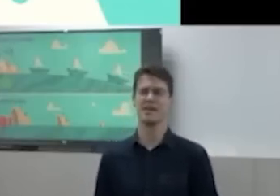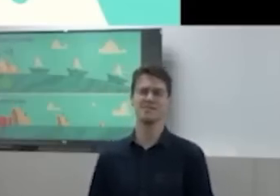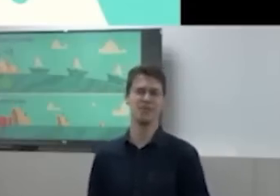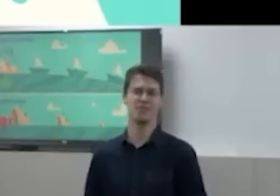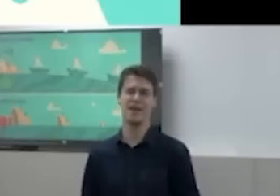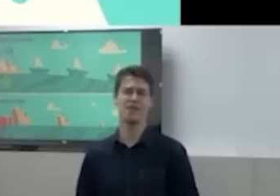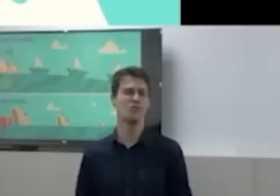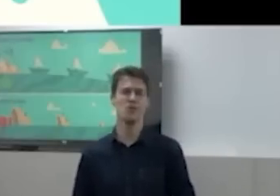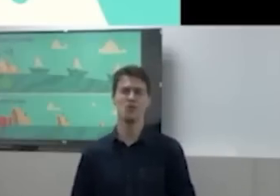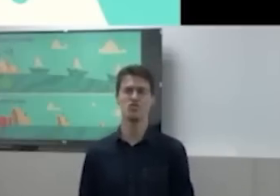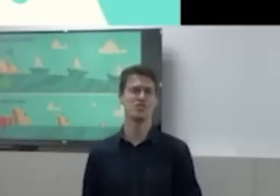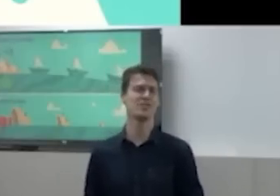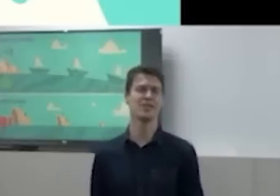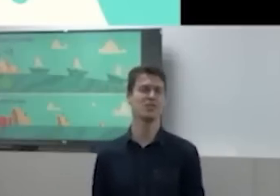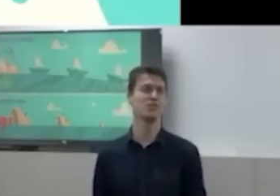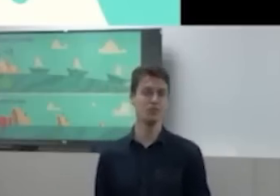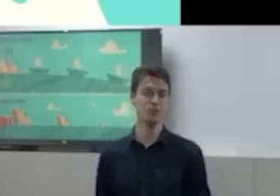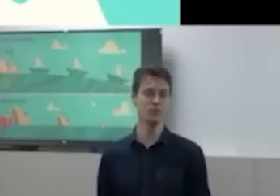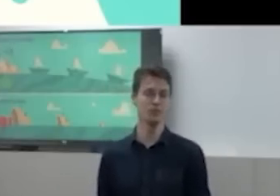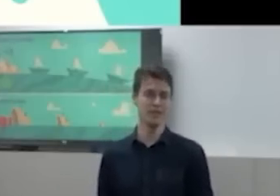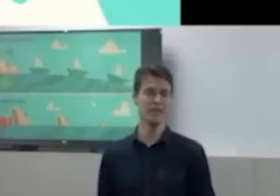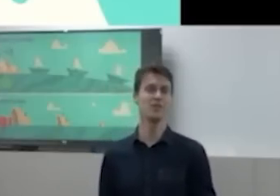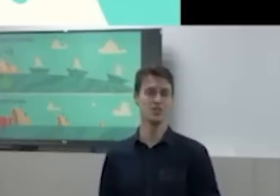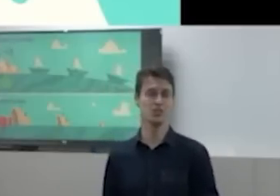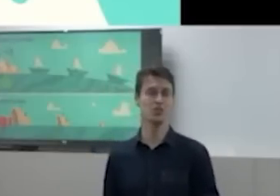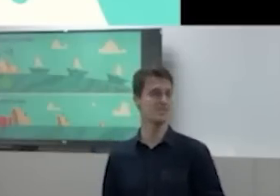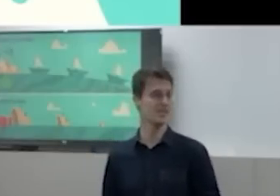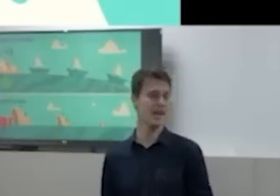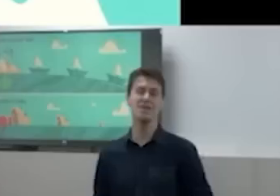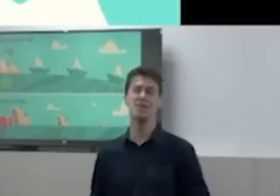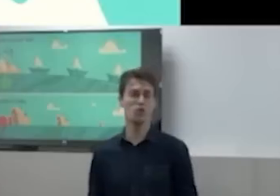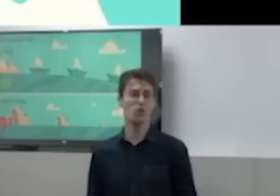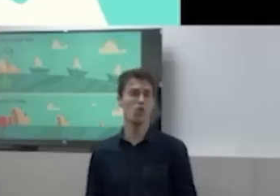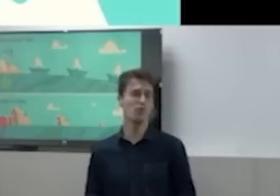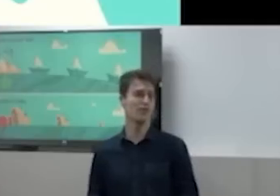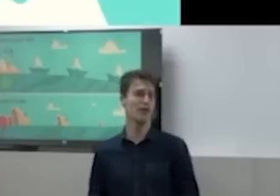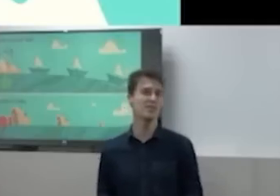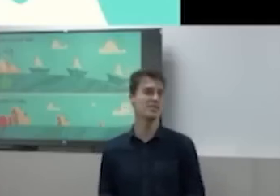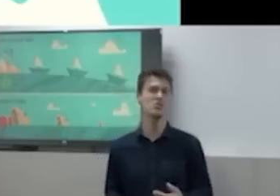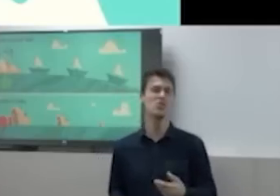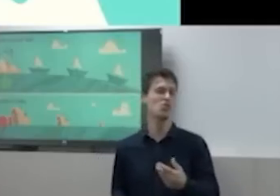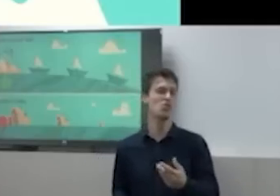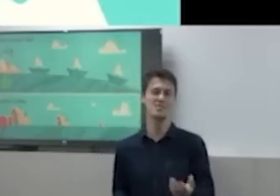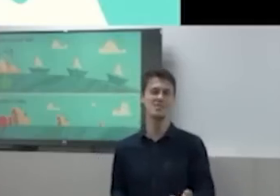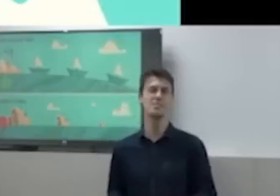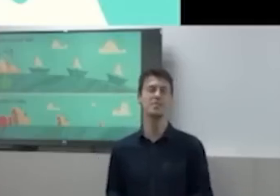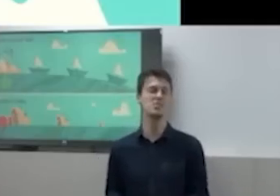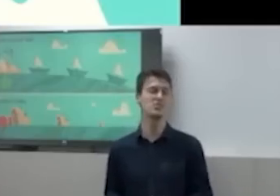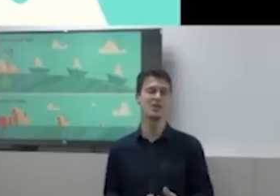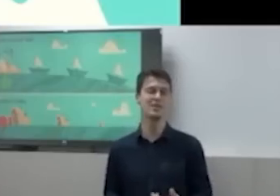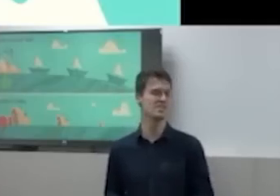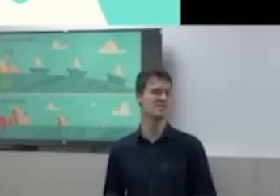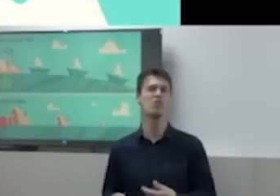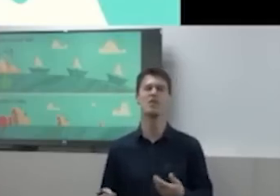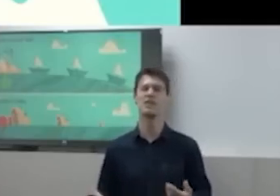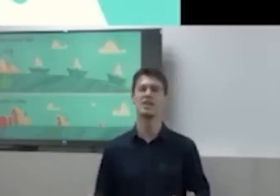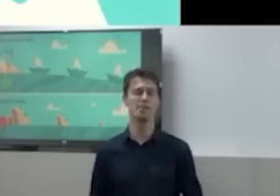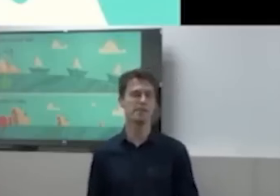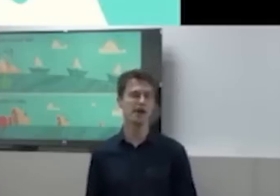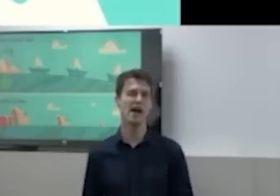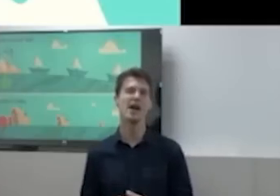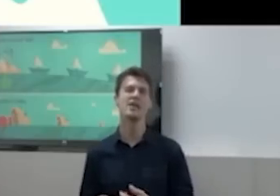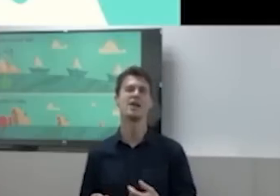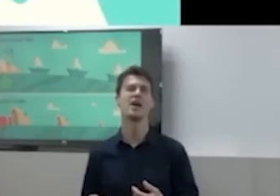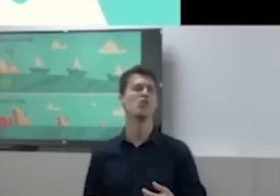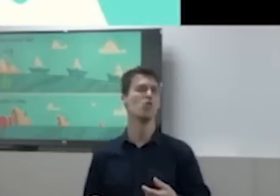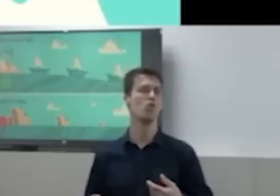embarcações, elas navegam o dia inteiro no mundo. Então a gente consegue comprovar isso com uma simples visualização.